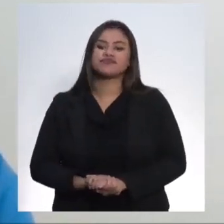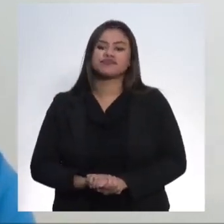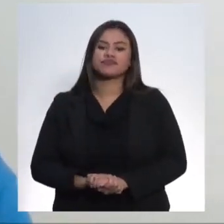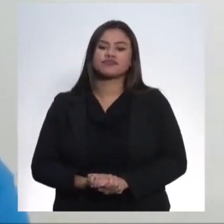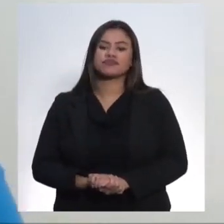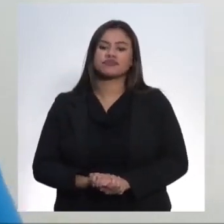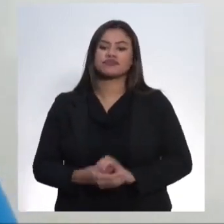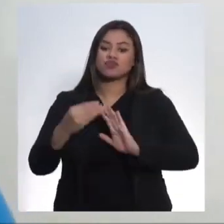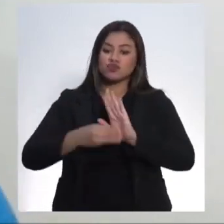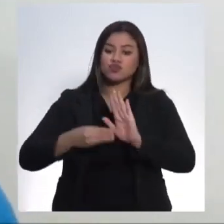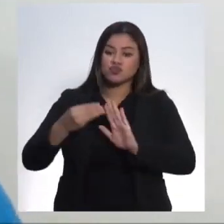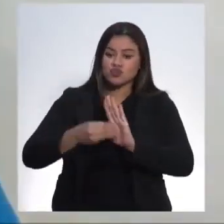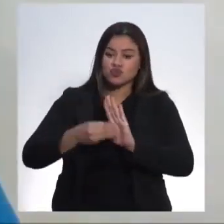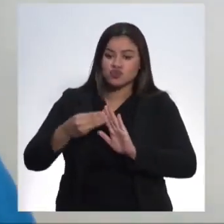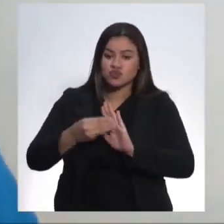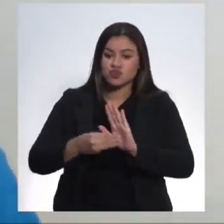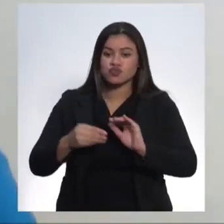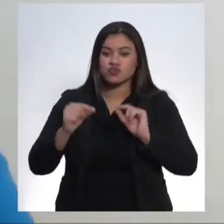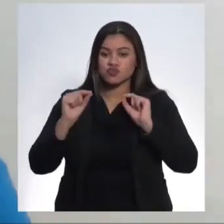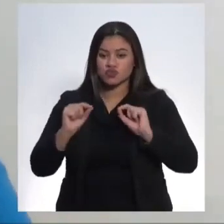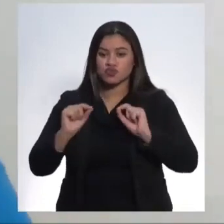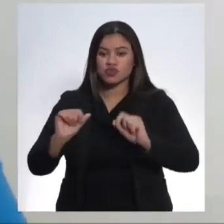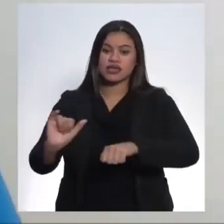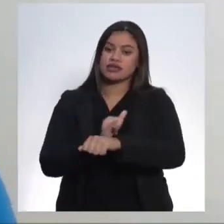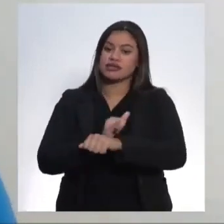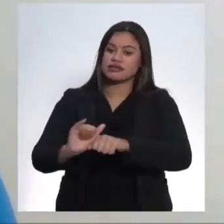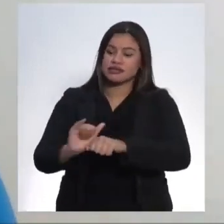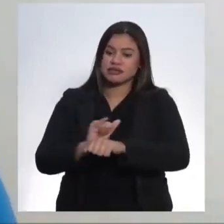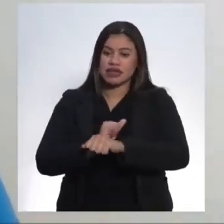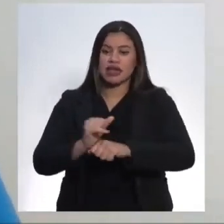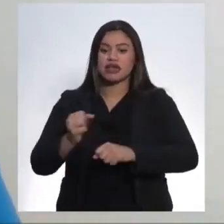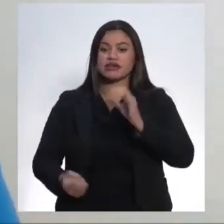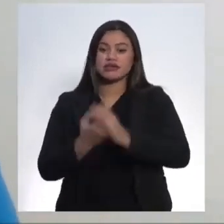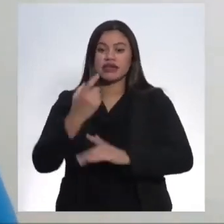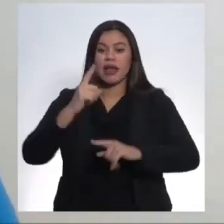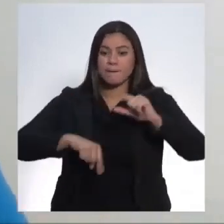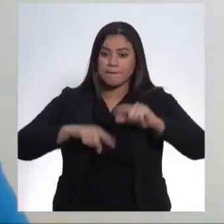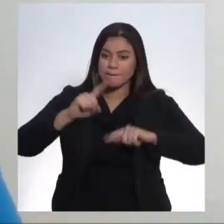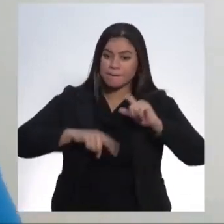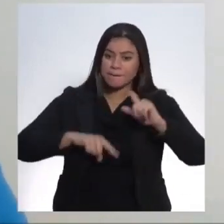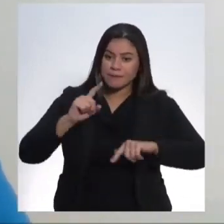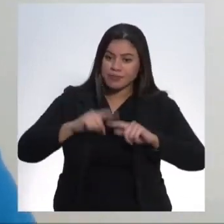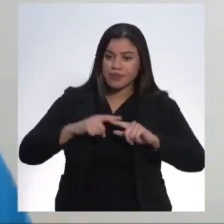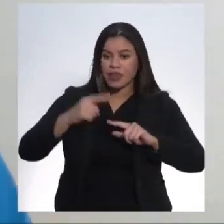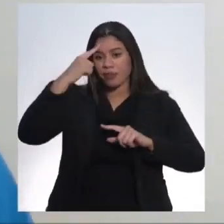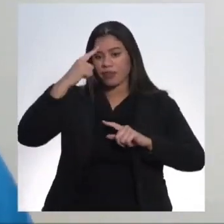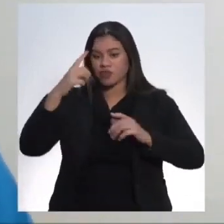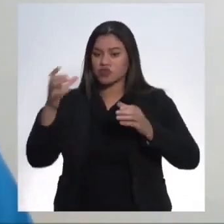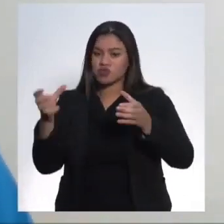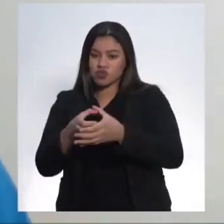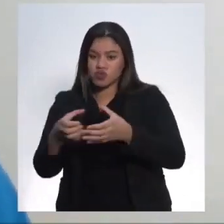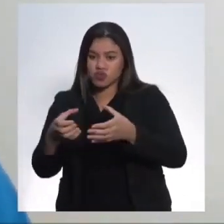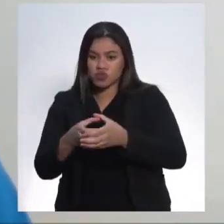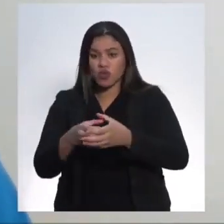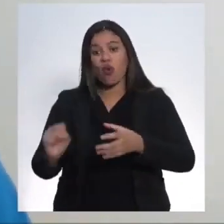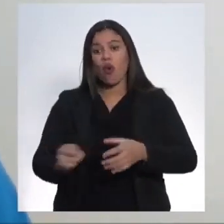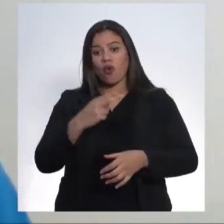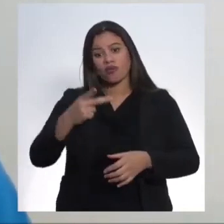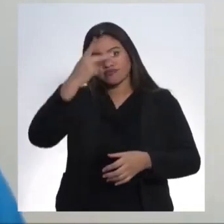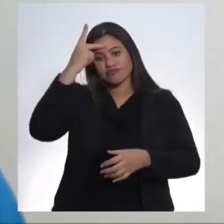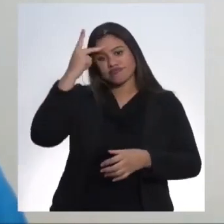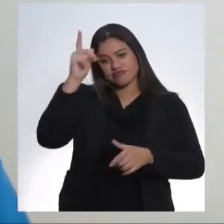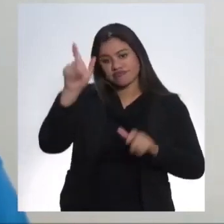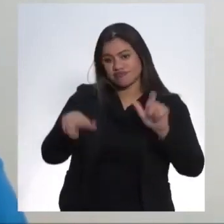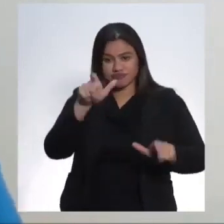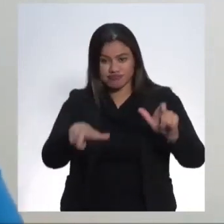Ela é usada, essa estratégia, para criar produtos pensando em grupos ou em pessoas, né? Então, nessa